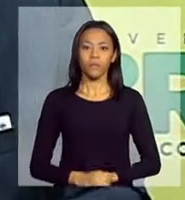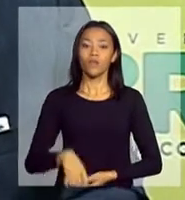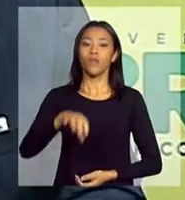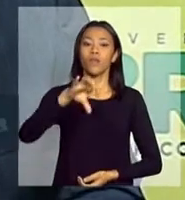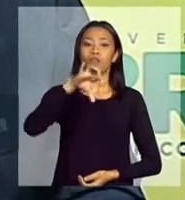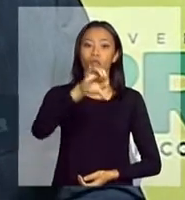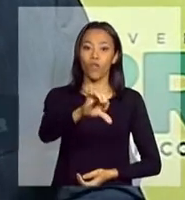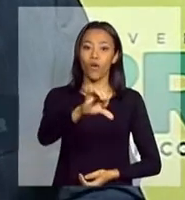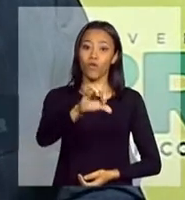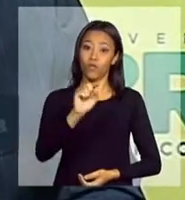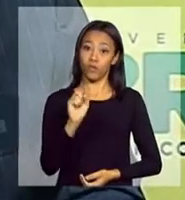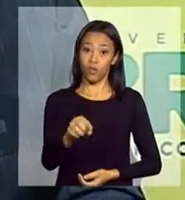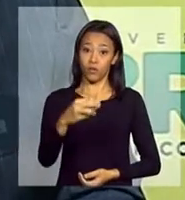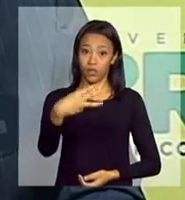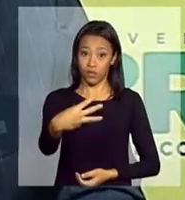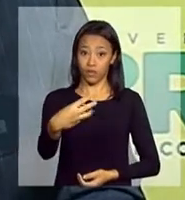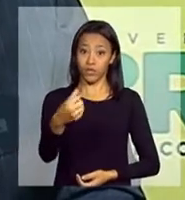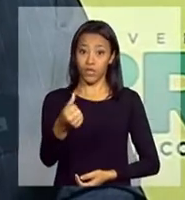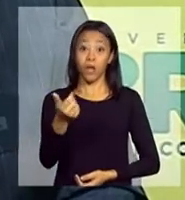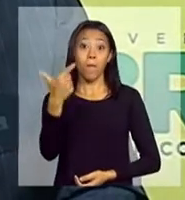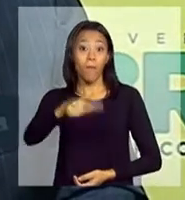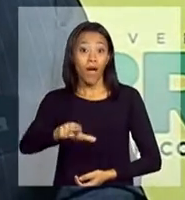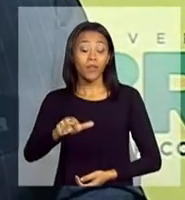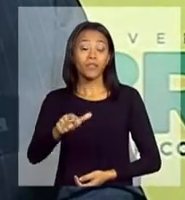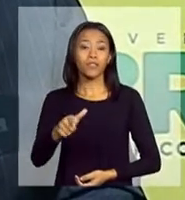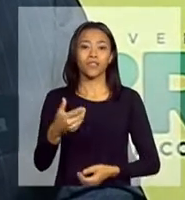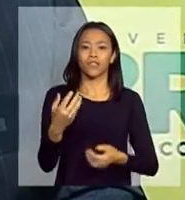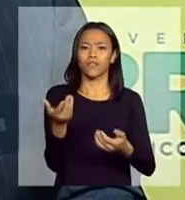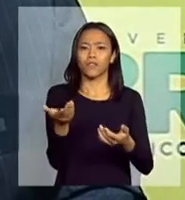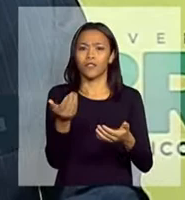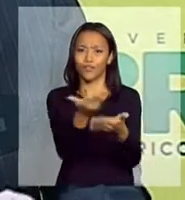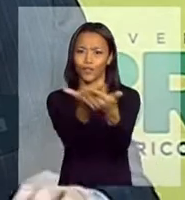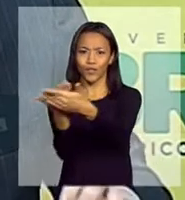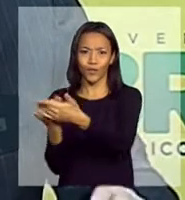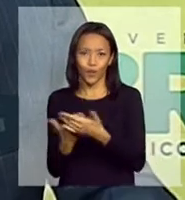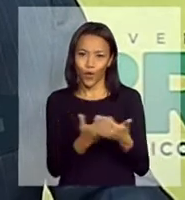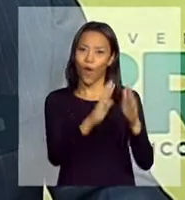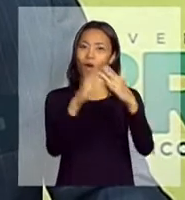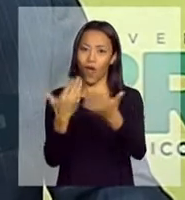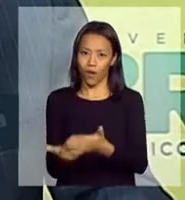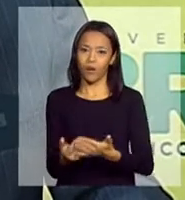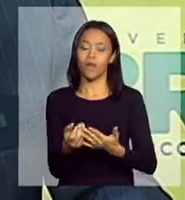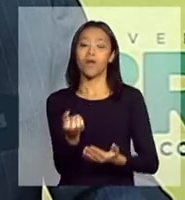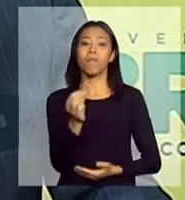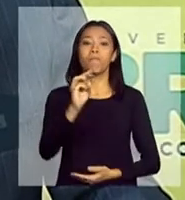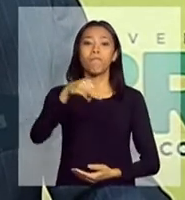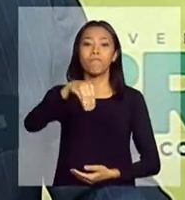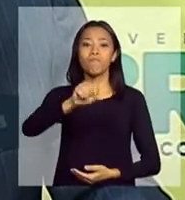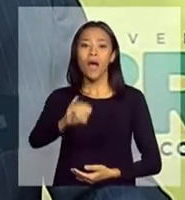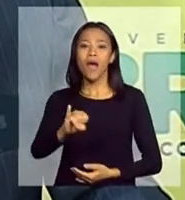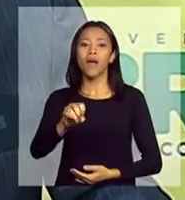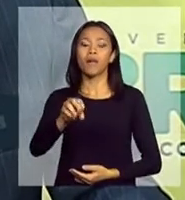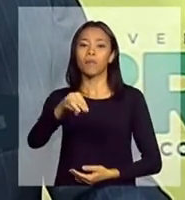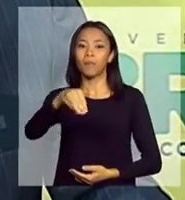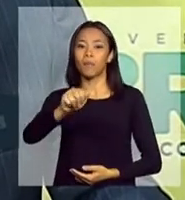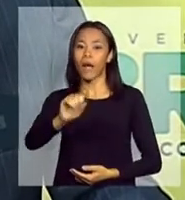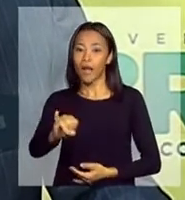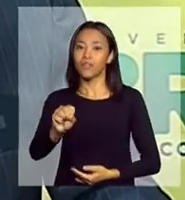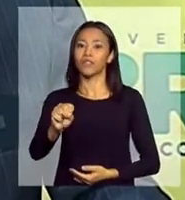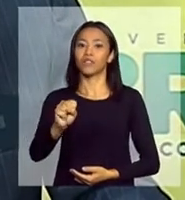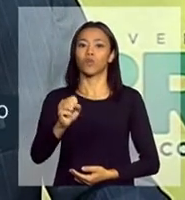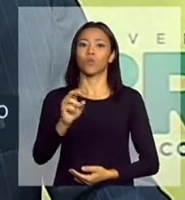escolas já entraram no mais cultura E aí bom então esse é um